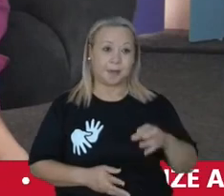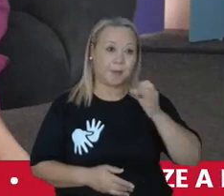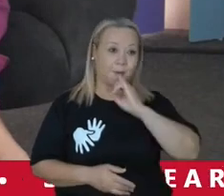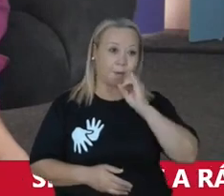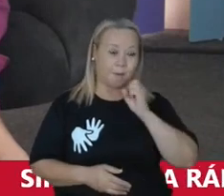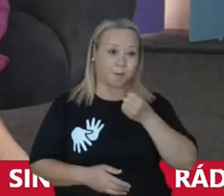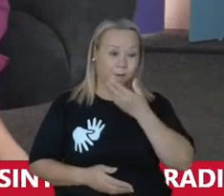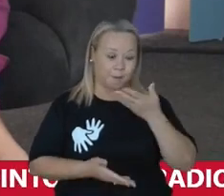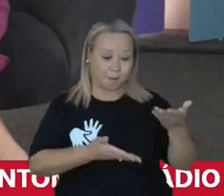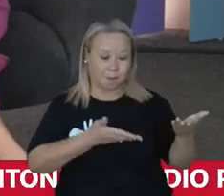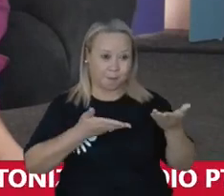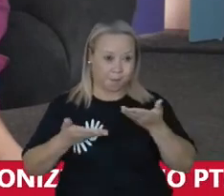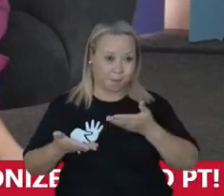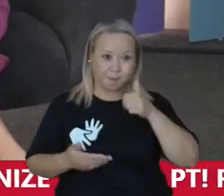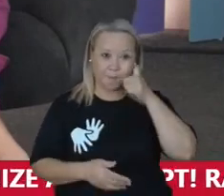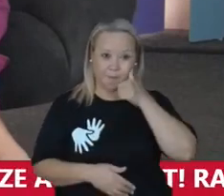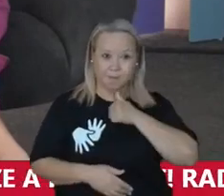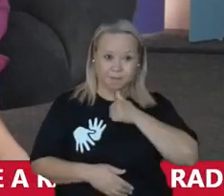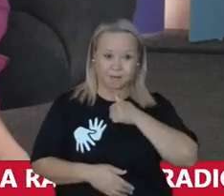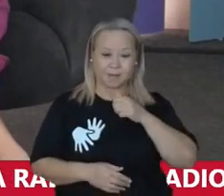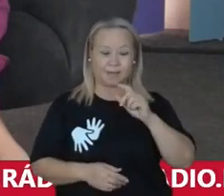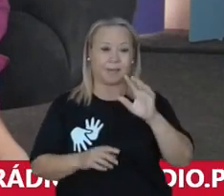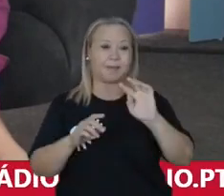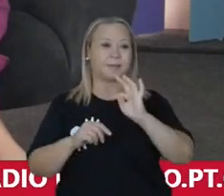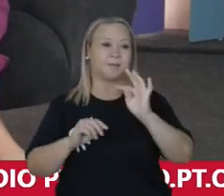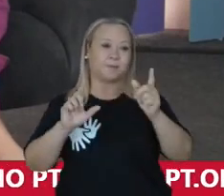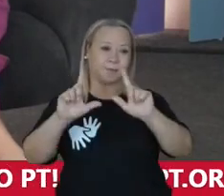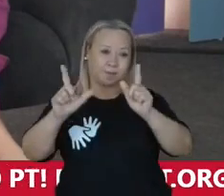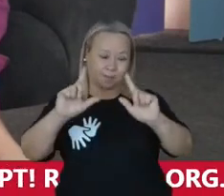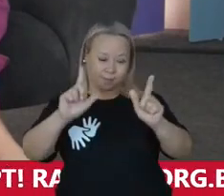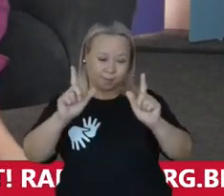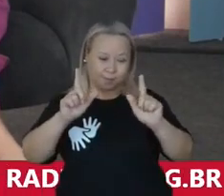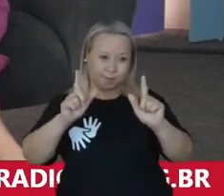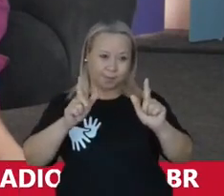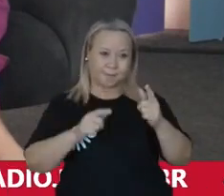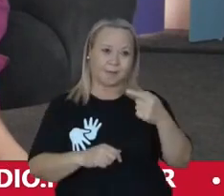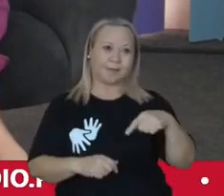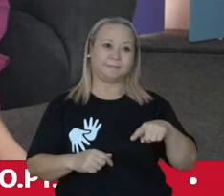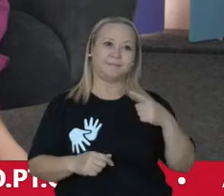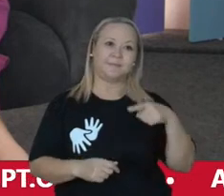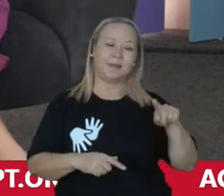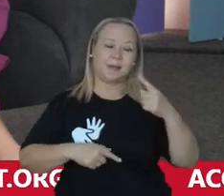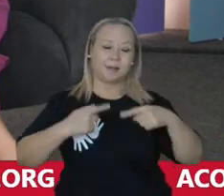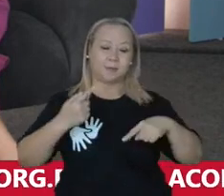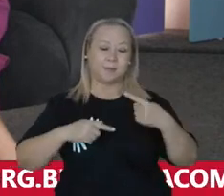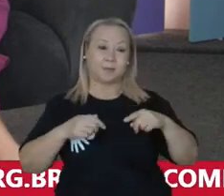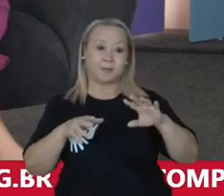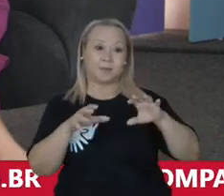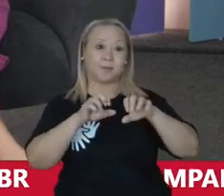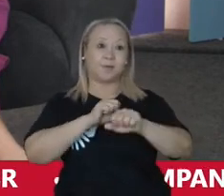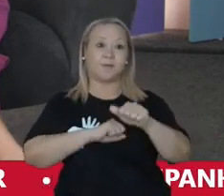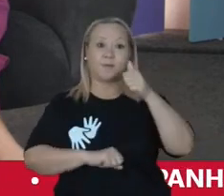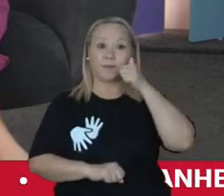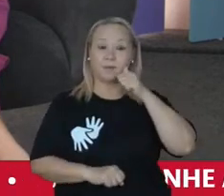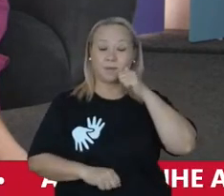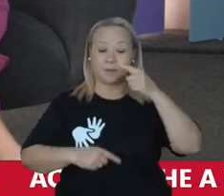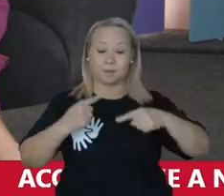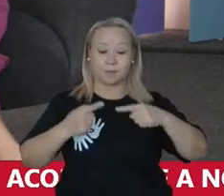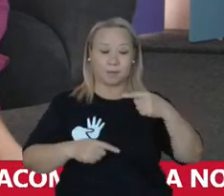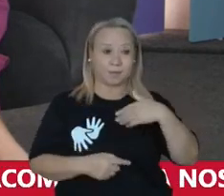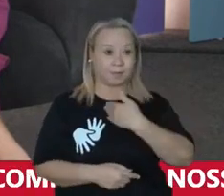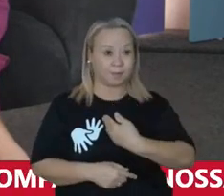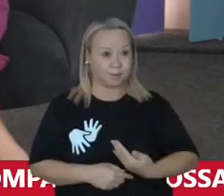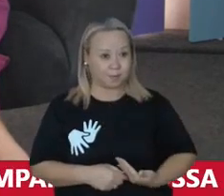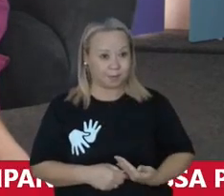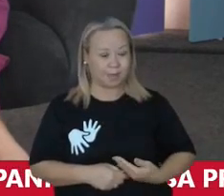Olá, sejam muito bem-vindas ao TV Elas por Elas Formação, programa do PT para a preparação e formação das mulheres para a disputa